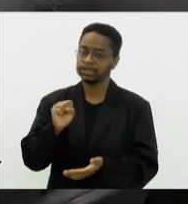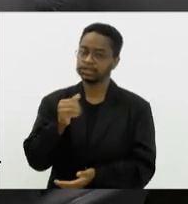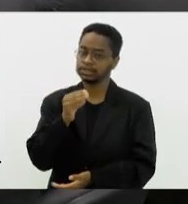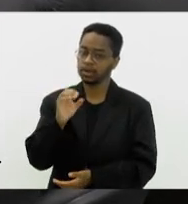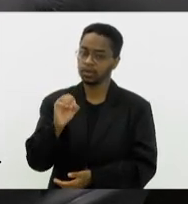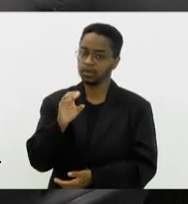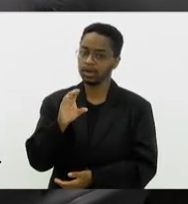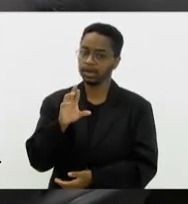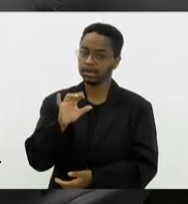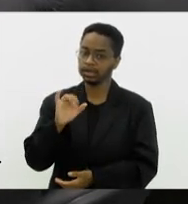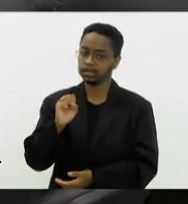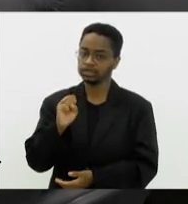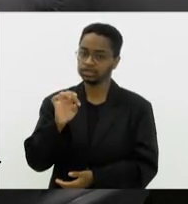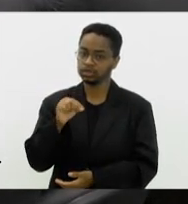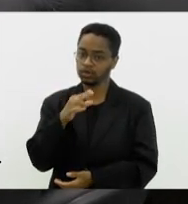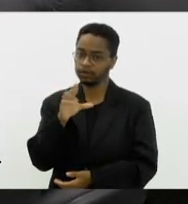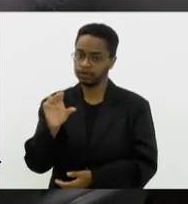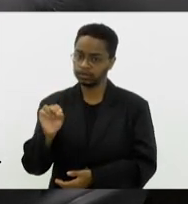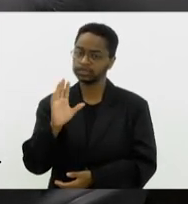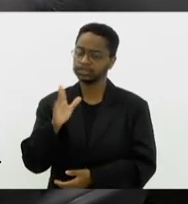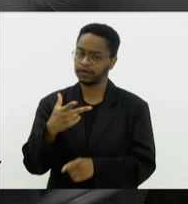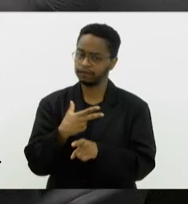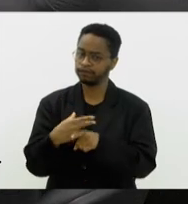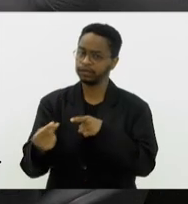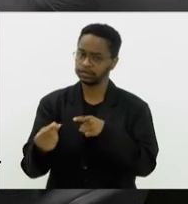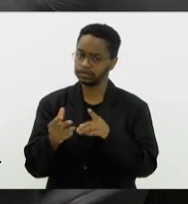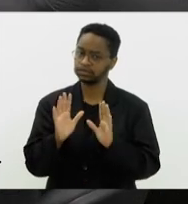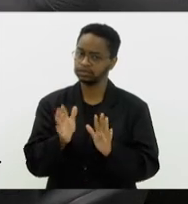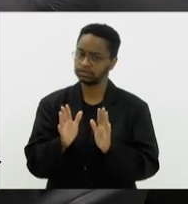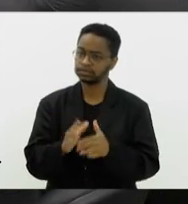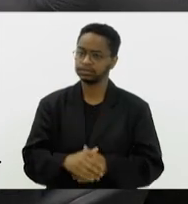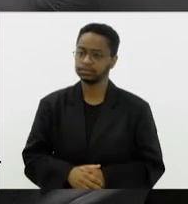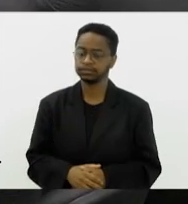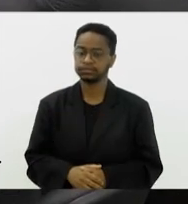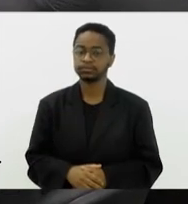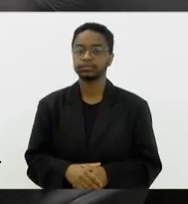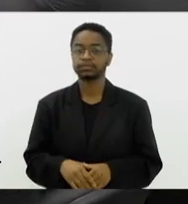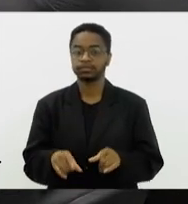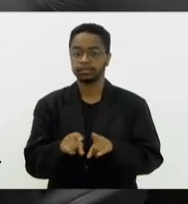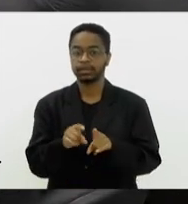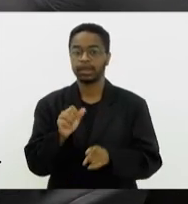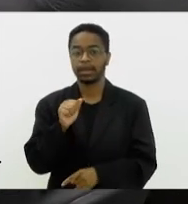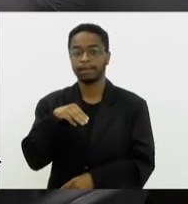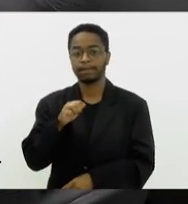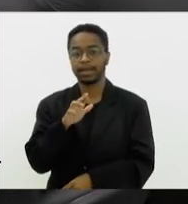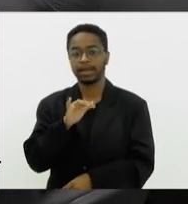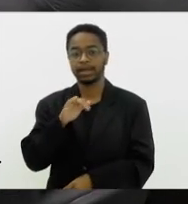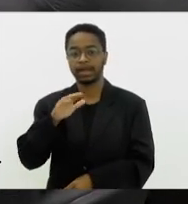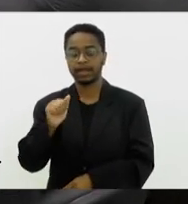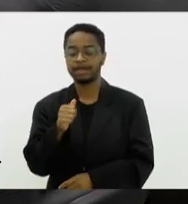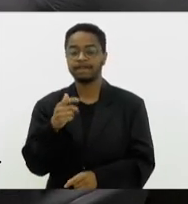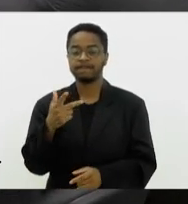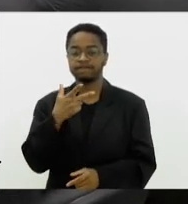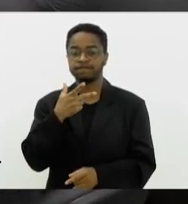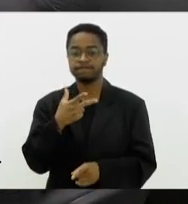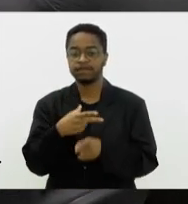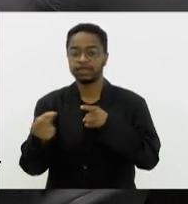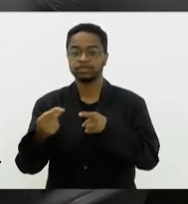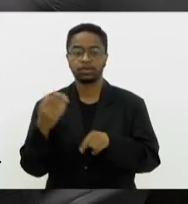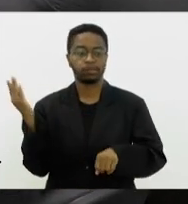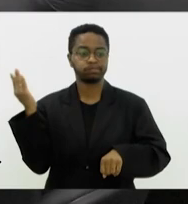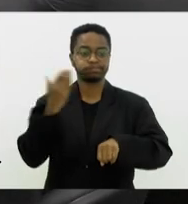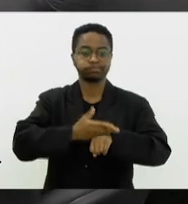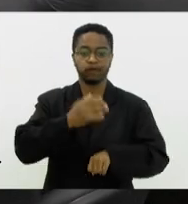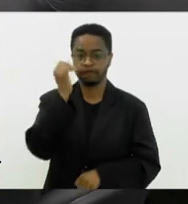Cristóvão, que já foi campeão. E o América carioca. Do meu pai. Meu pai era americano, pô. Sim, não. E o América, que foi campeão, ganhando o Fluminense 2-1 do Maracanã. Gol